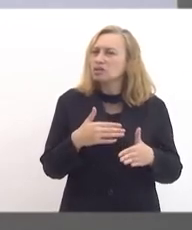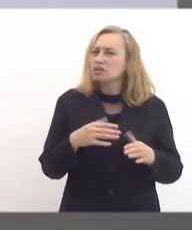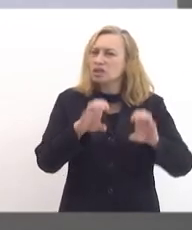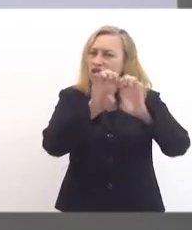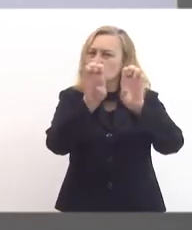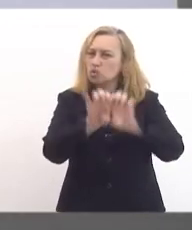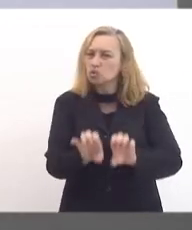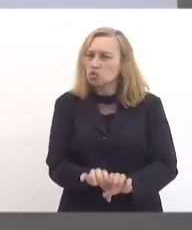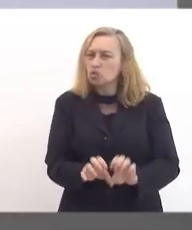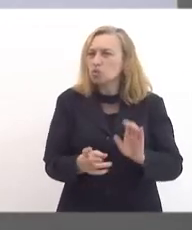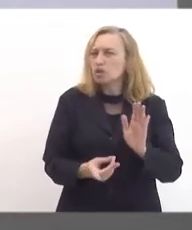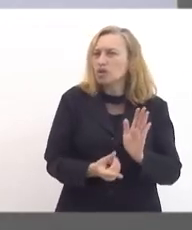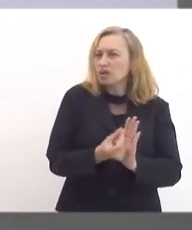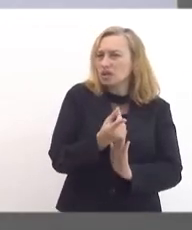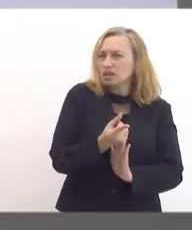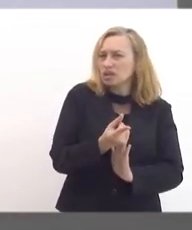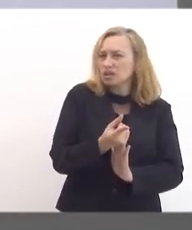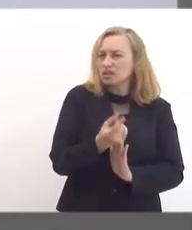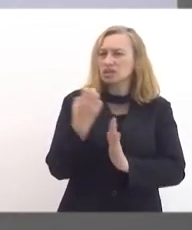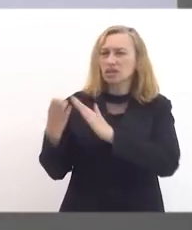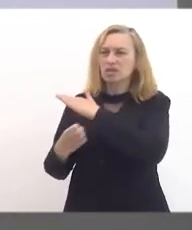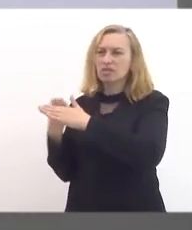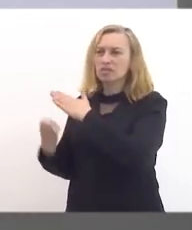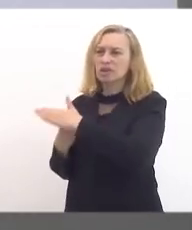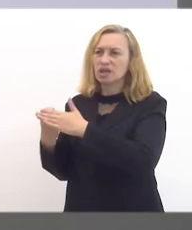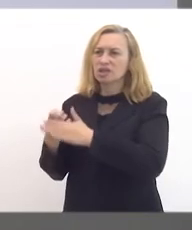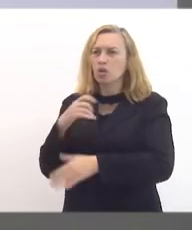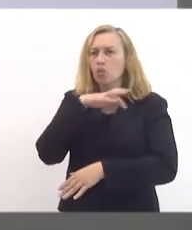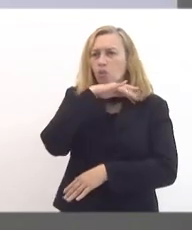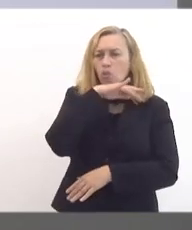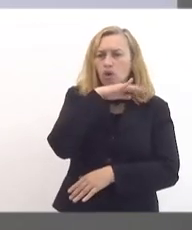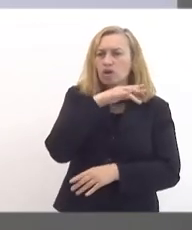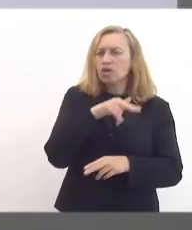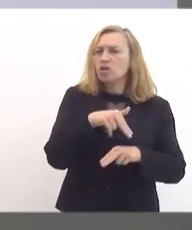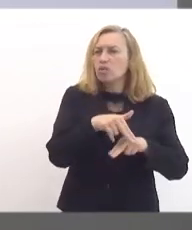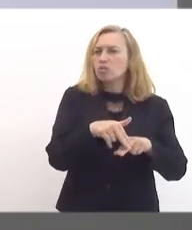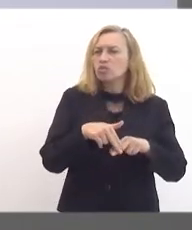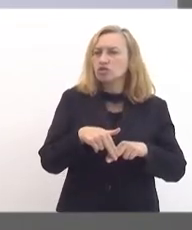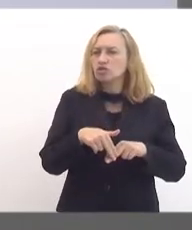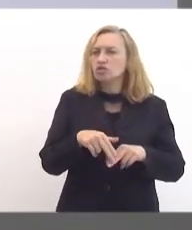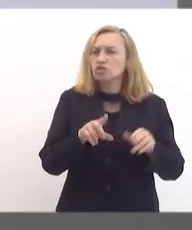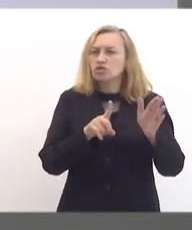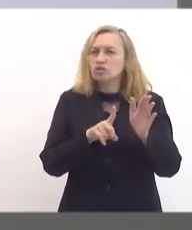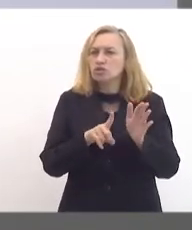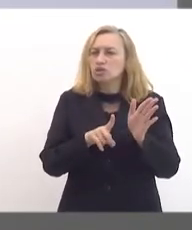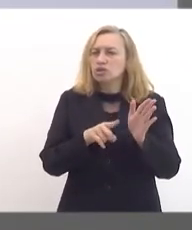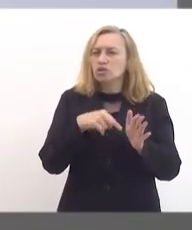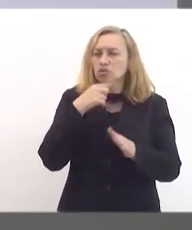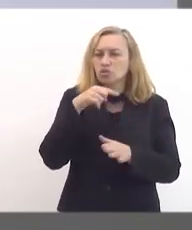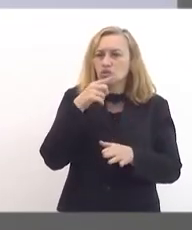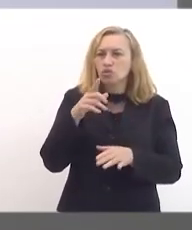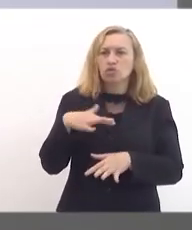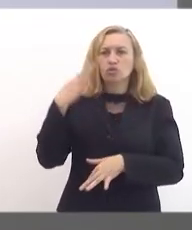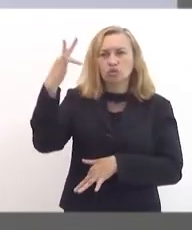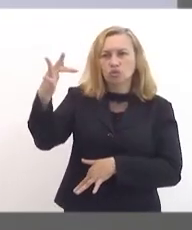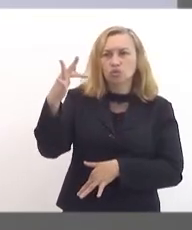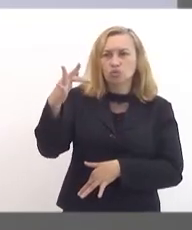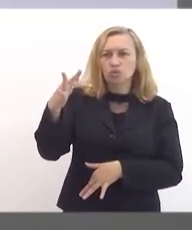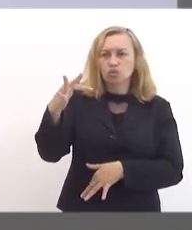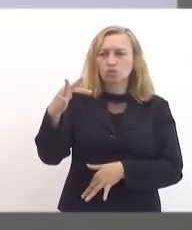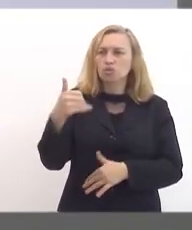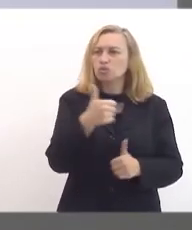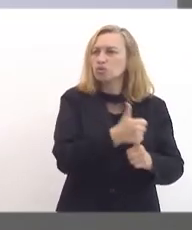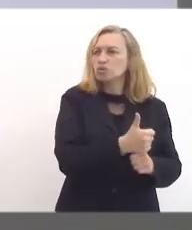financeira da empresa desorganizadas em razão de um funcionamento futuro de um benefício que